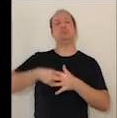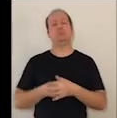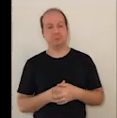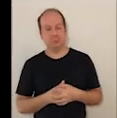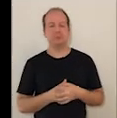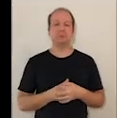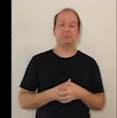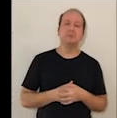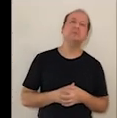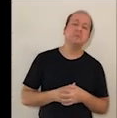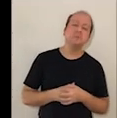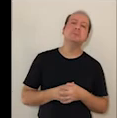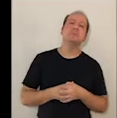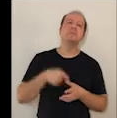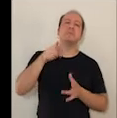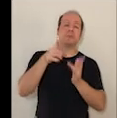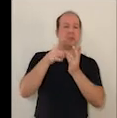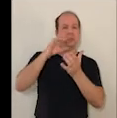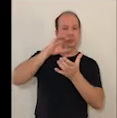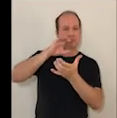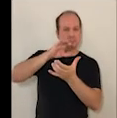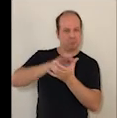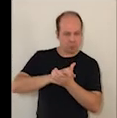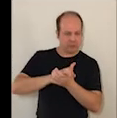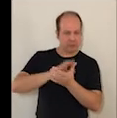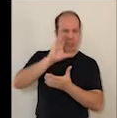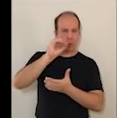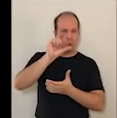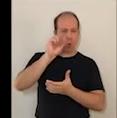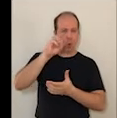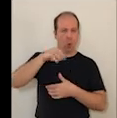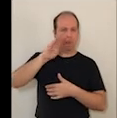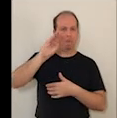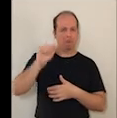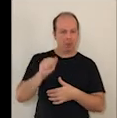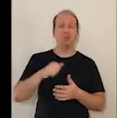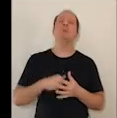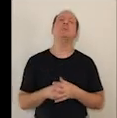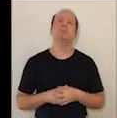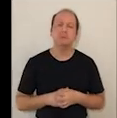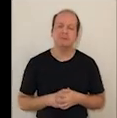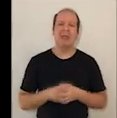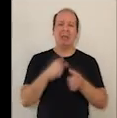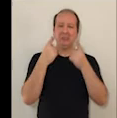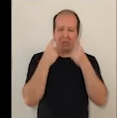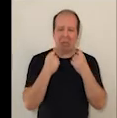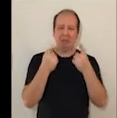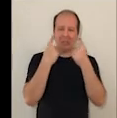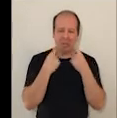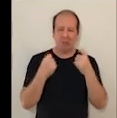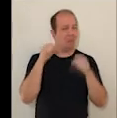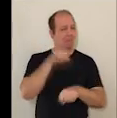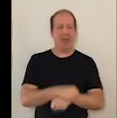A Colomba, mulher do mercador Corvino. Que não parava de chorar.